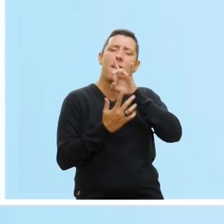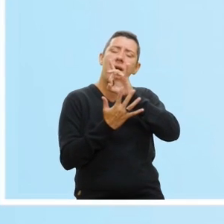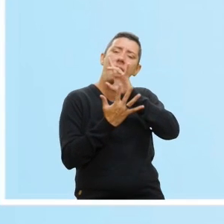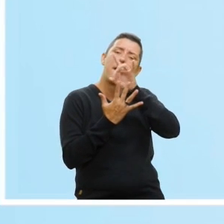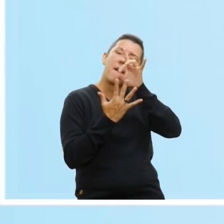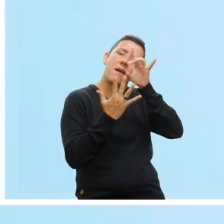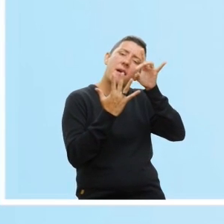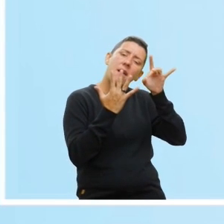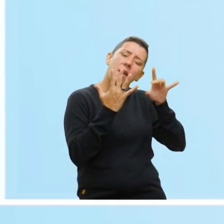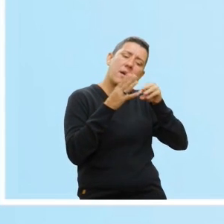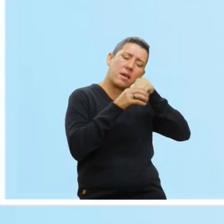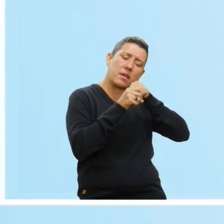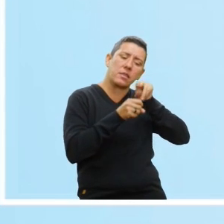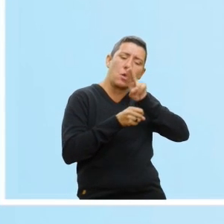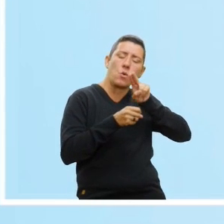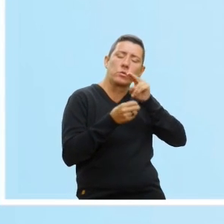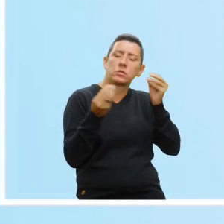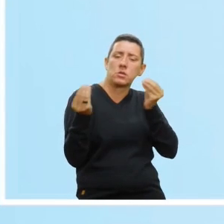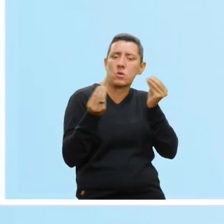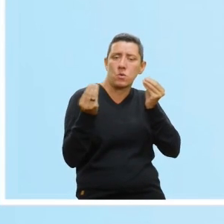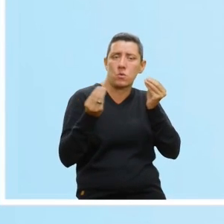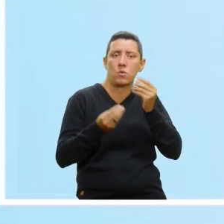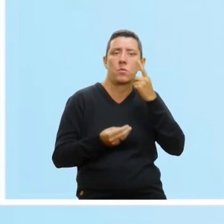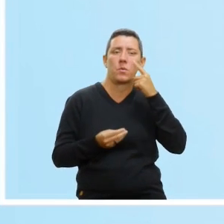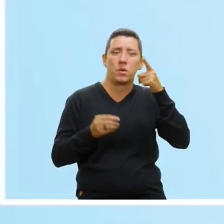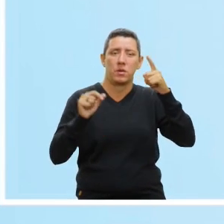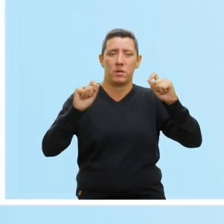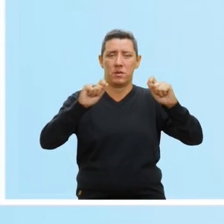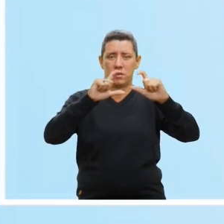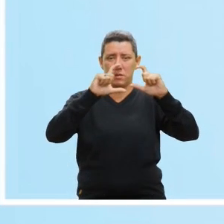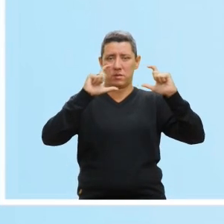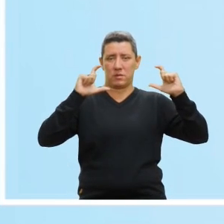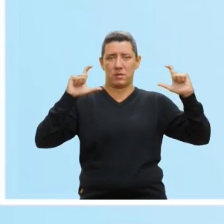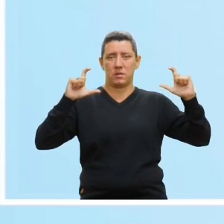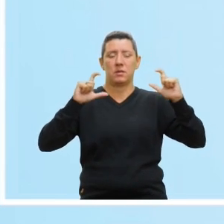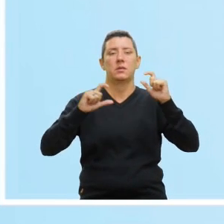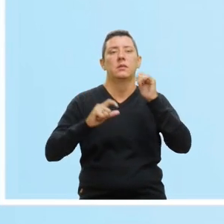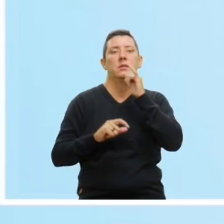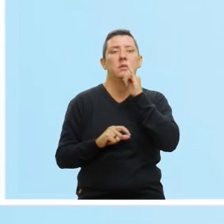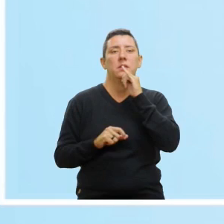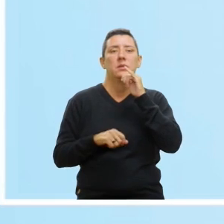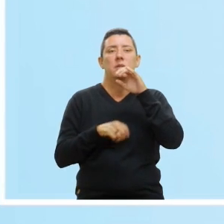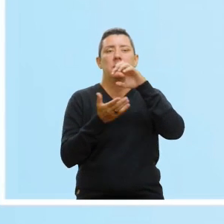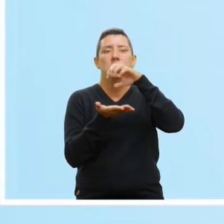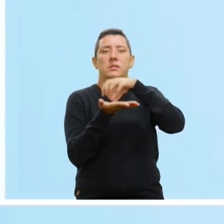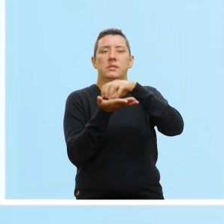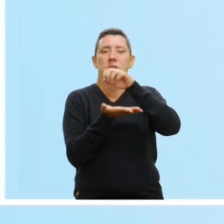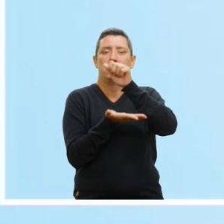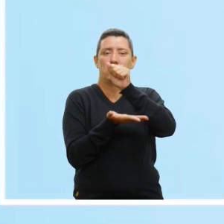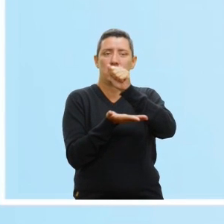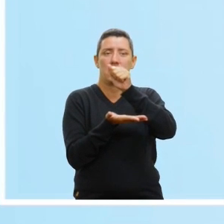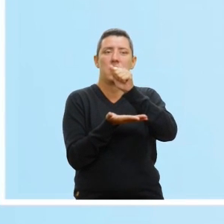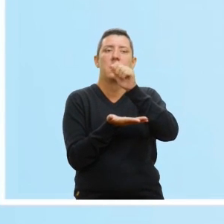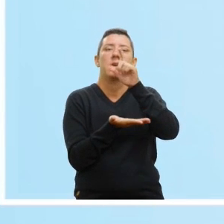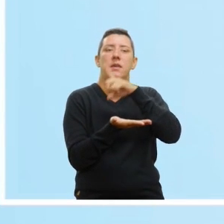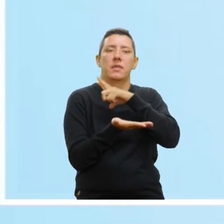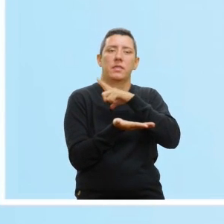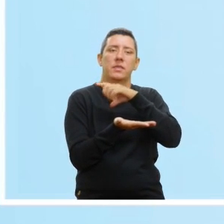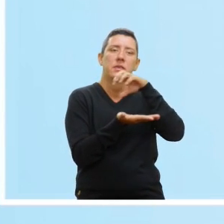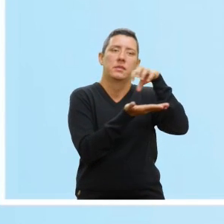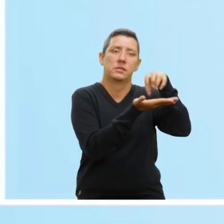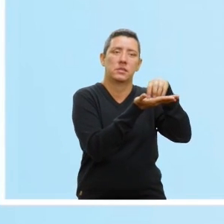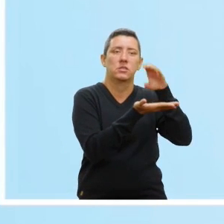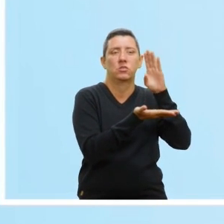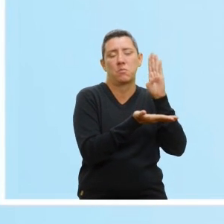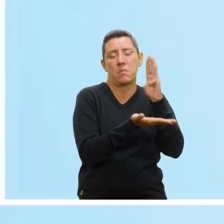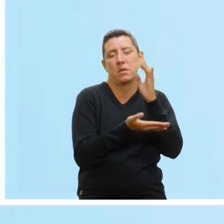componentes de um sistema DWDM. Aqui eu diminuí um pouco o exemplo, tá? Eu peguei aqui site A, um amplificador no meio, e o site B, pode ser São